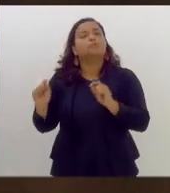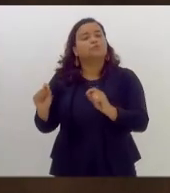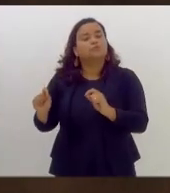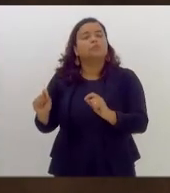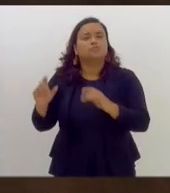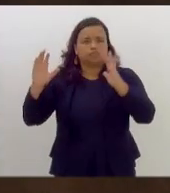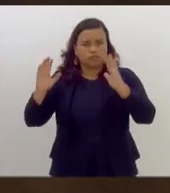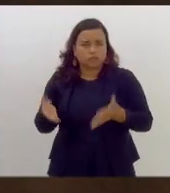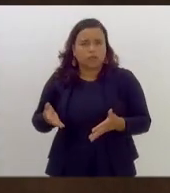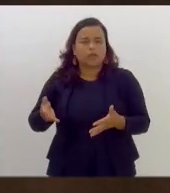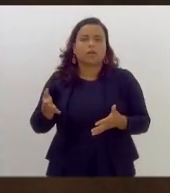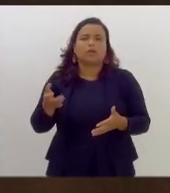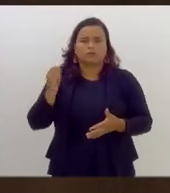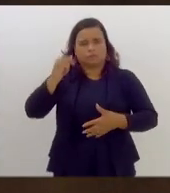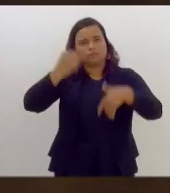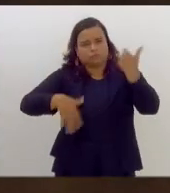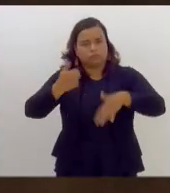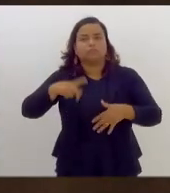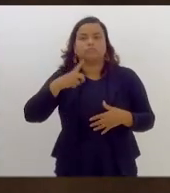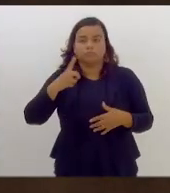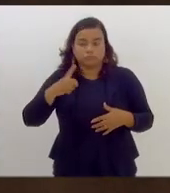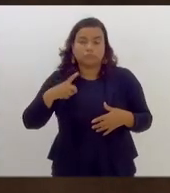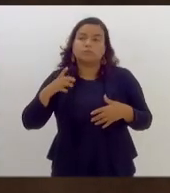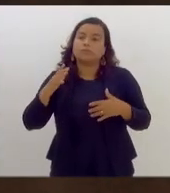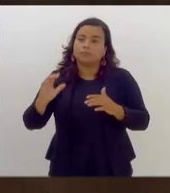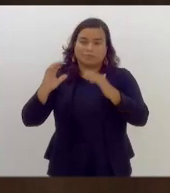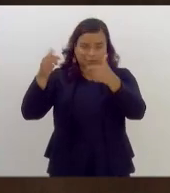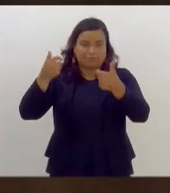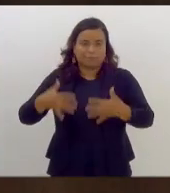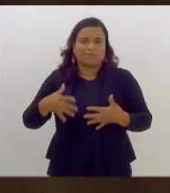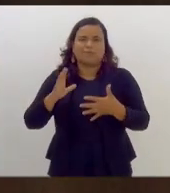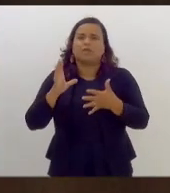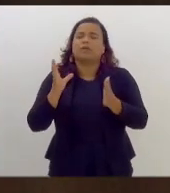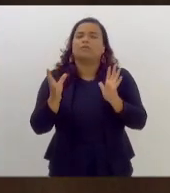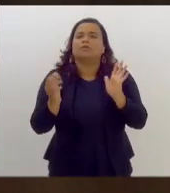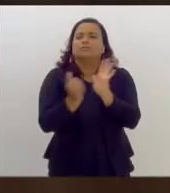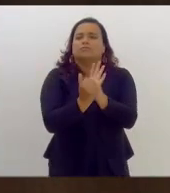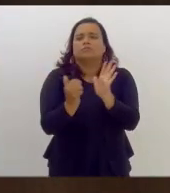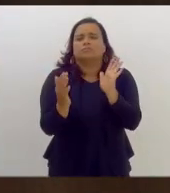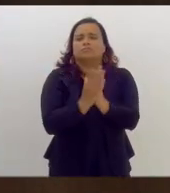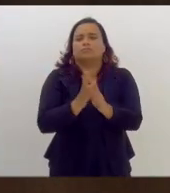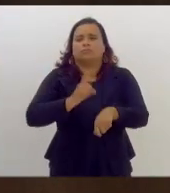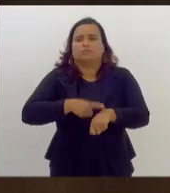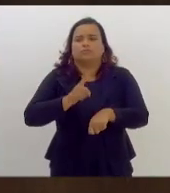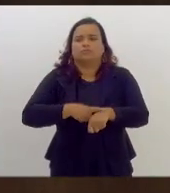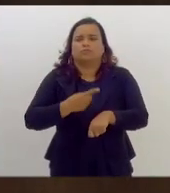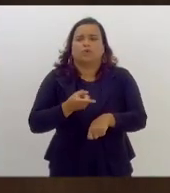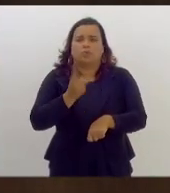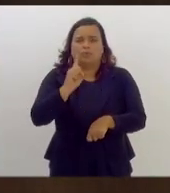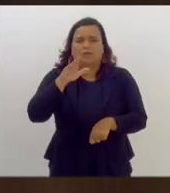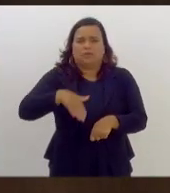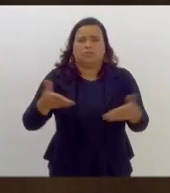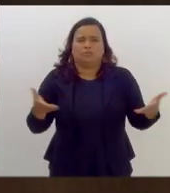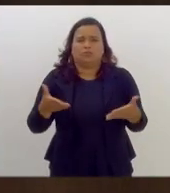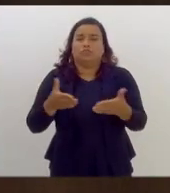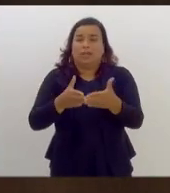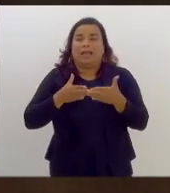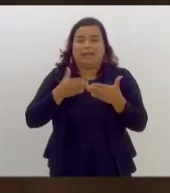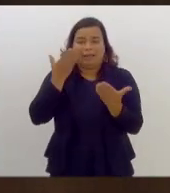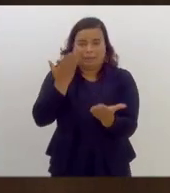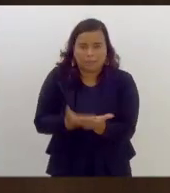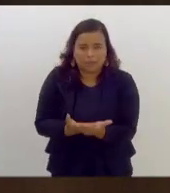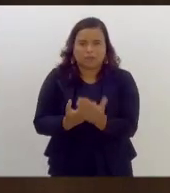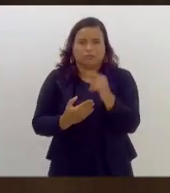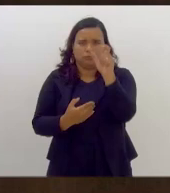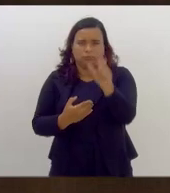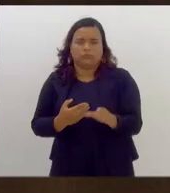já havia falado com Vossa Excelência, está protocolado às 13 horas de hoje, requerimento a Vossa